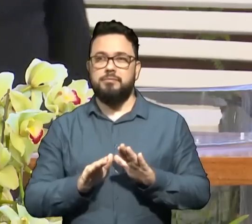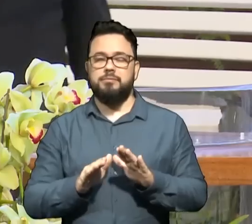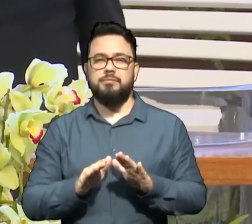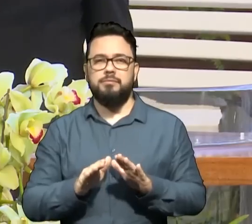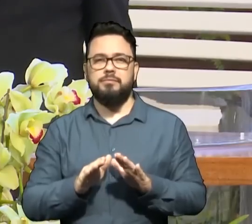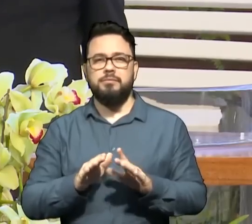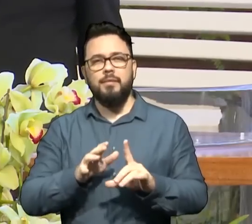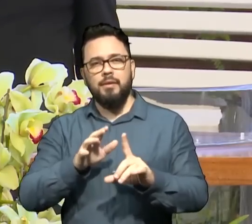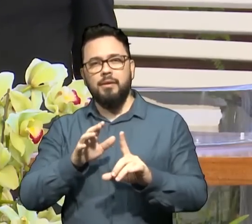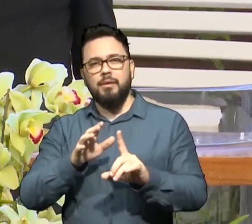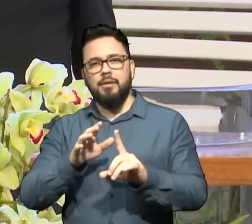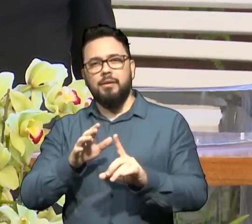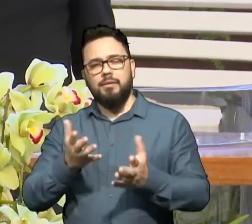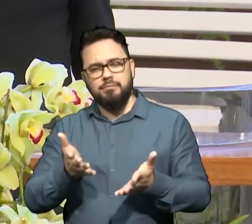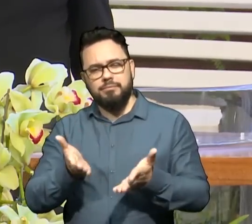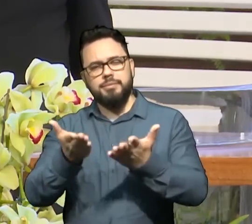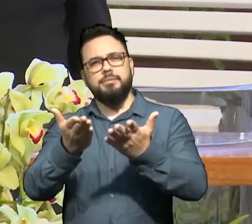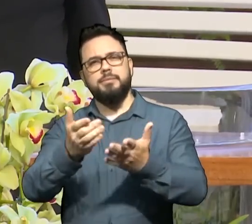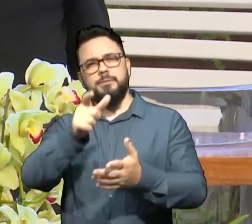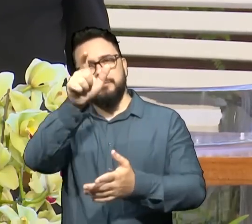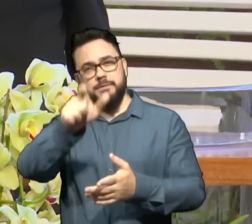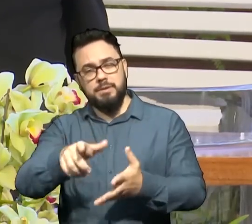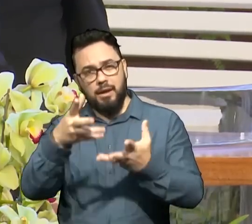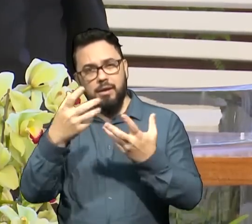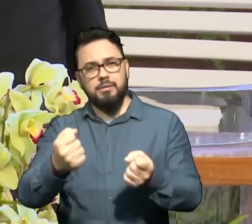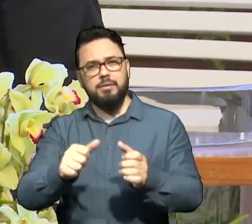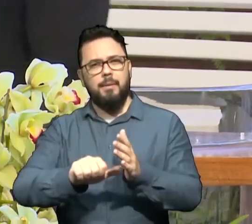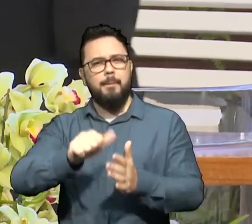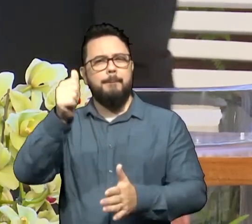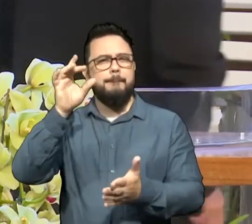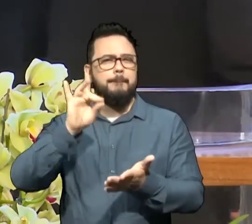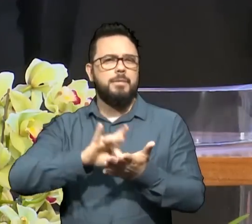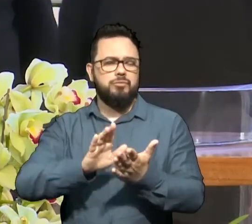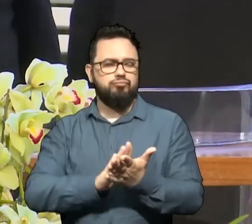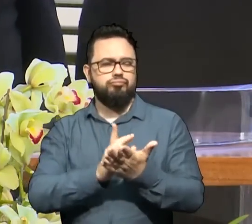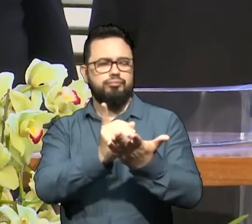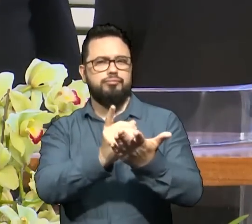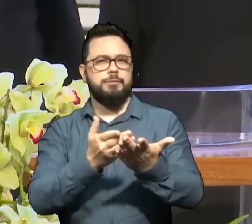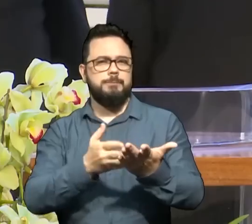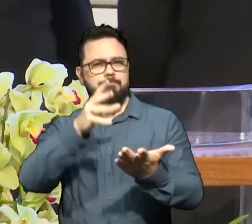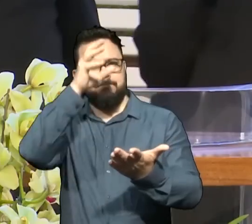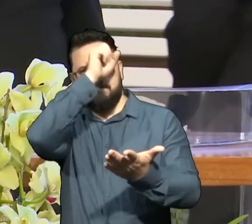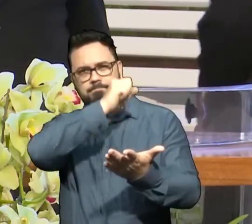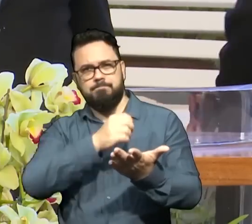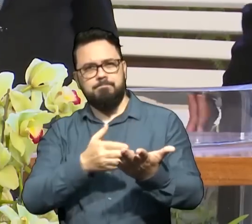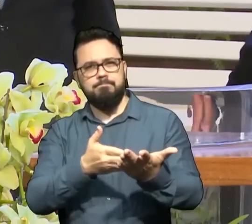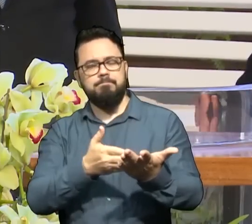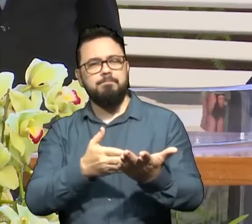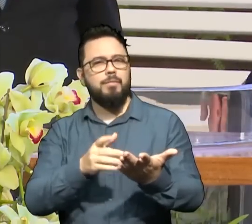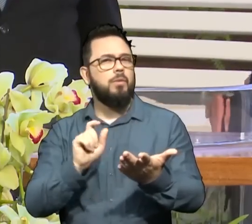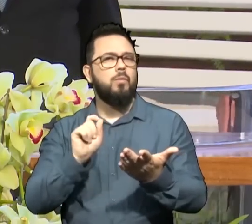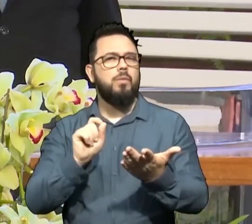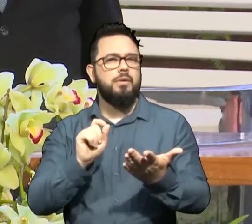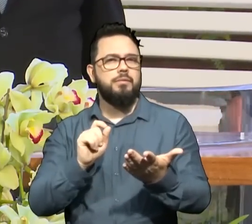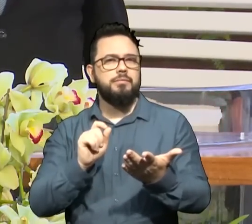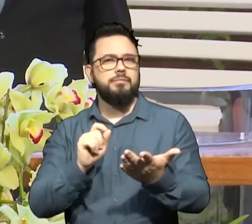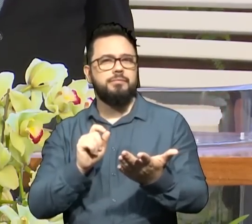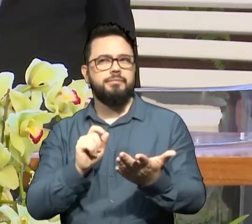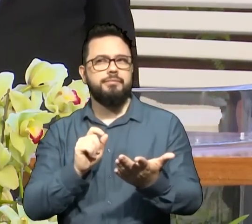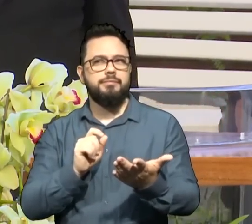convencer você da primeira verdade bíblica que você tem que aprender sabe qual